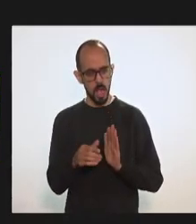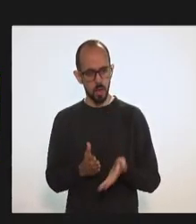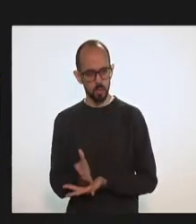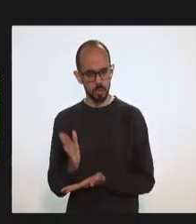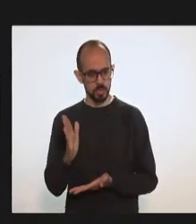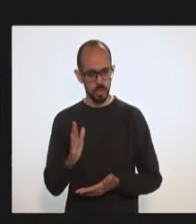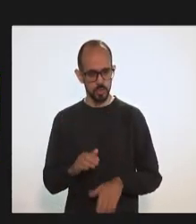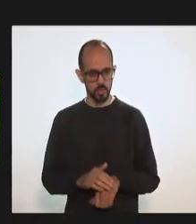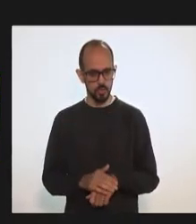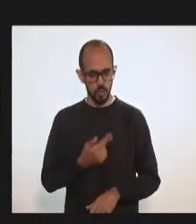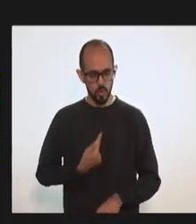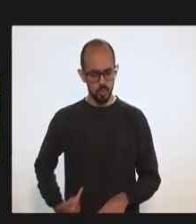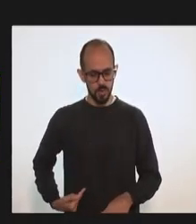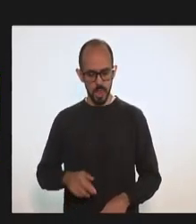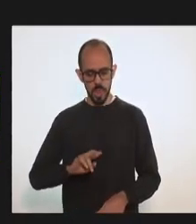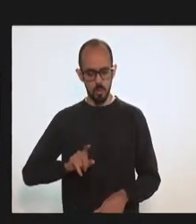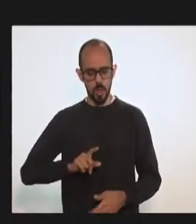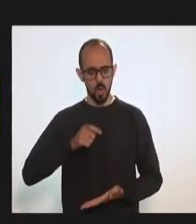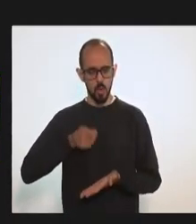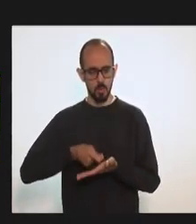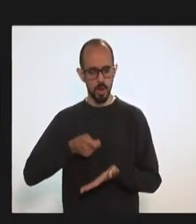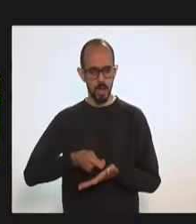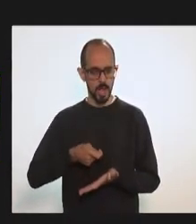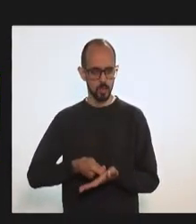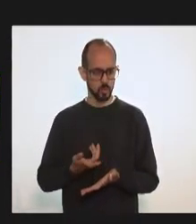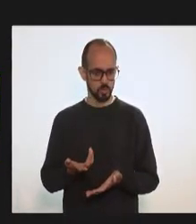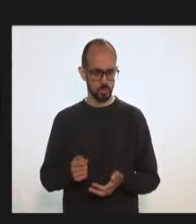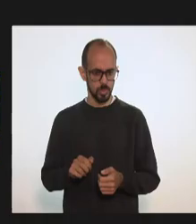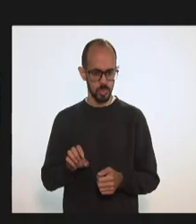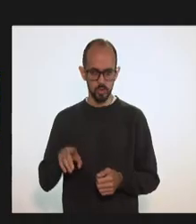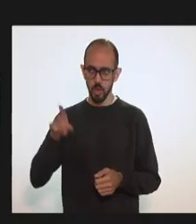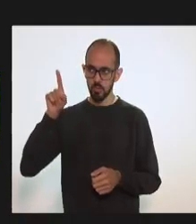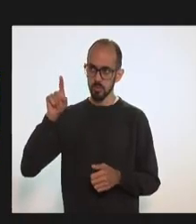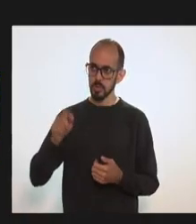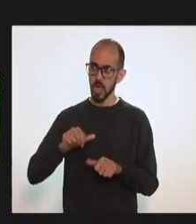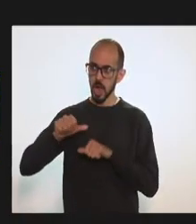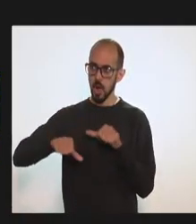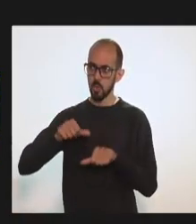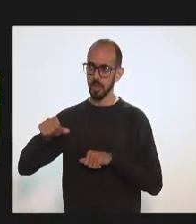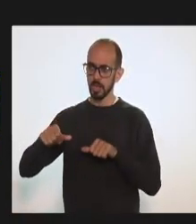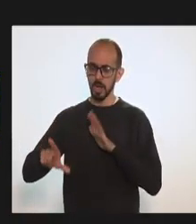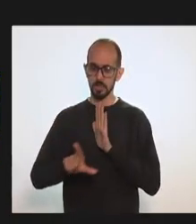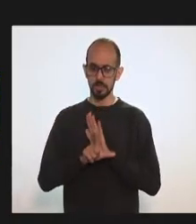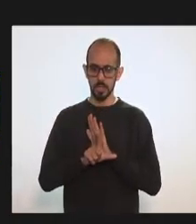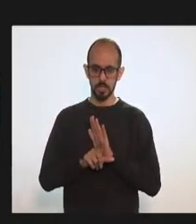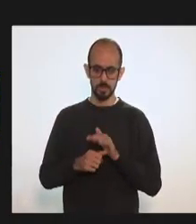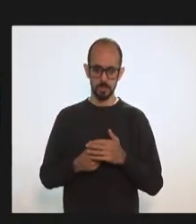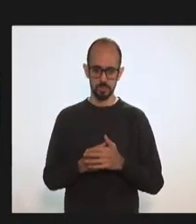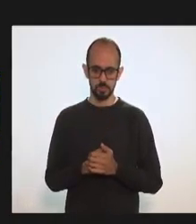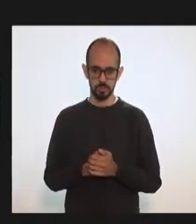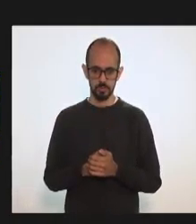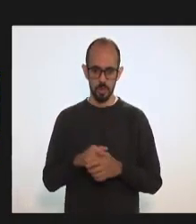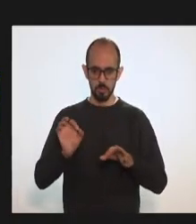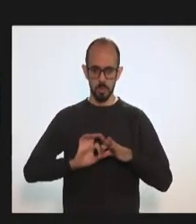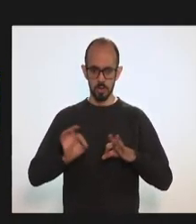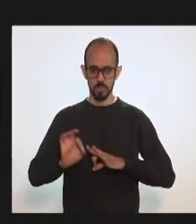Mesma sugestão. Por que não troca e bota autorizativo, então? O programa